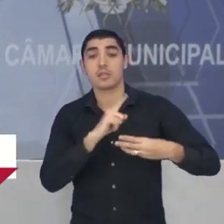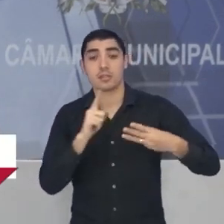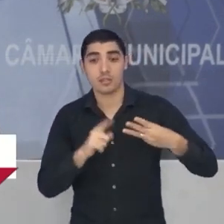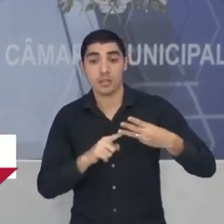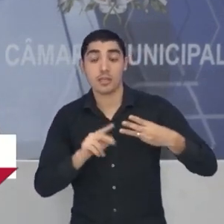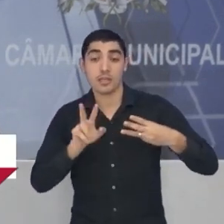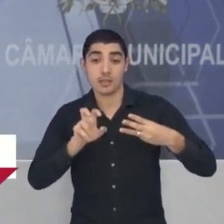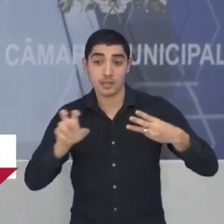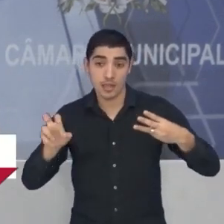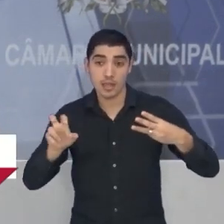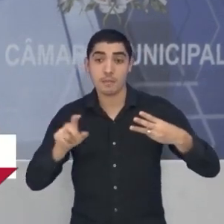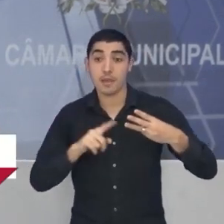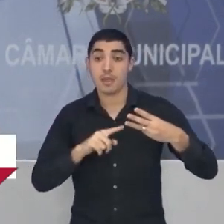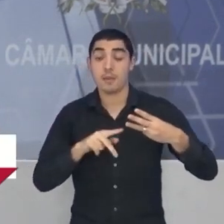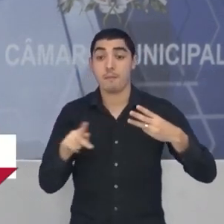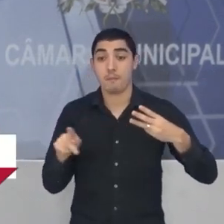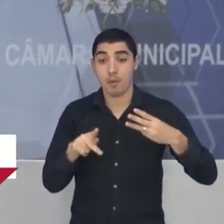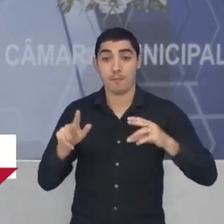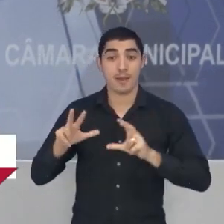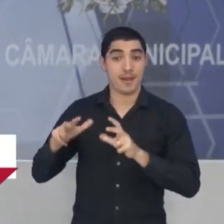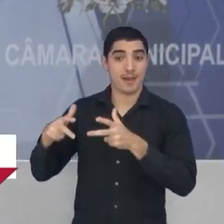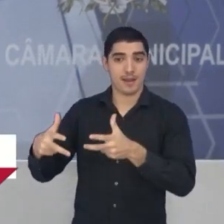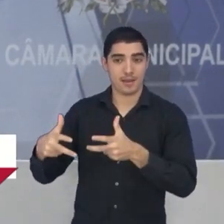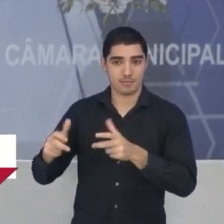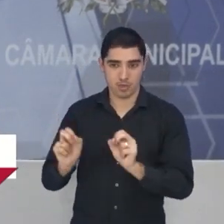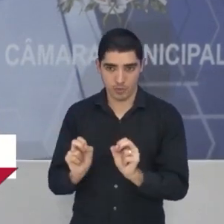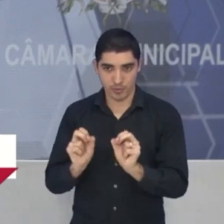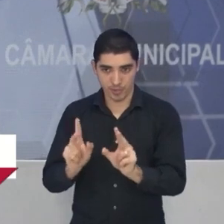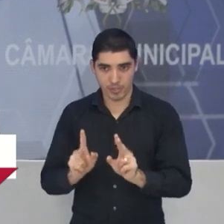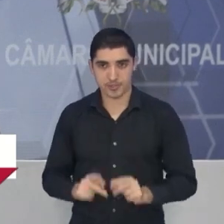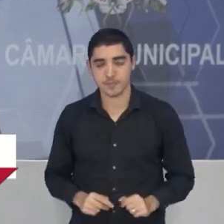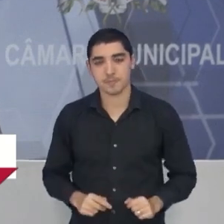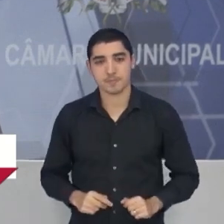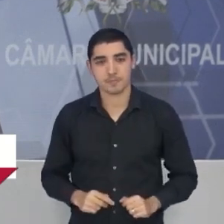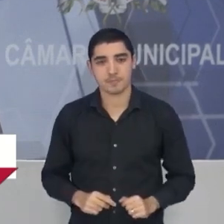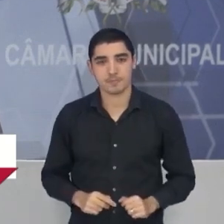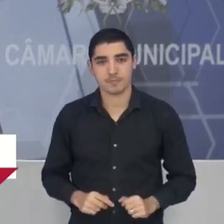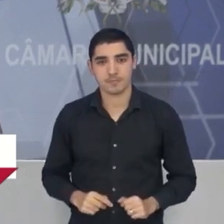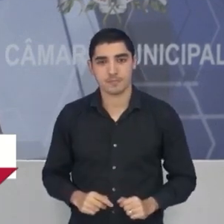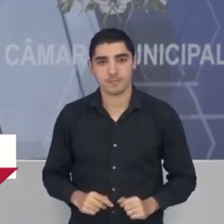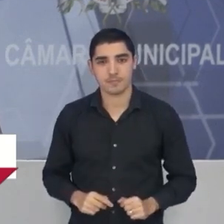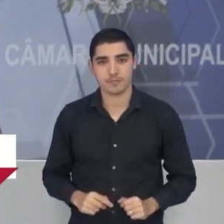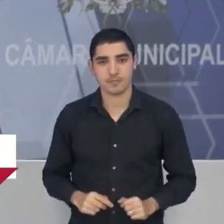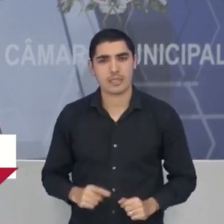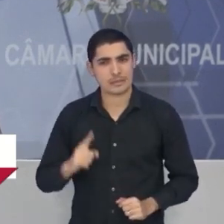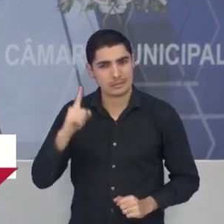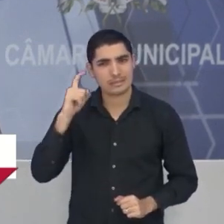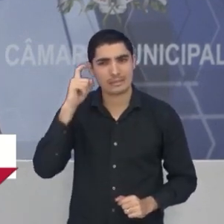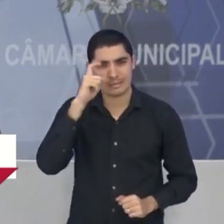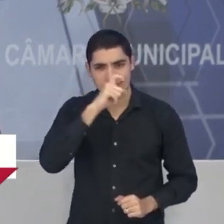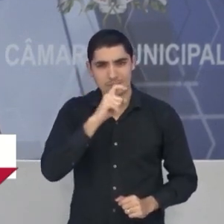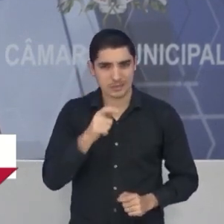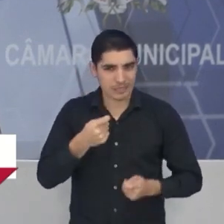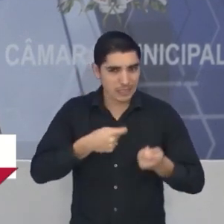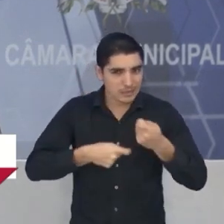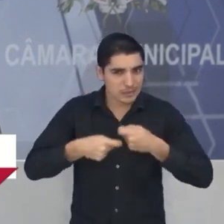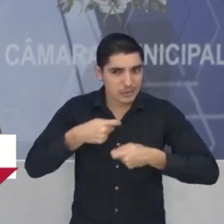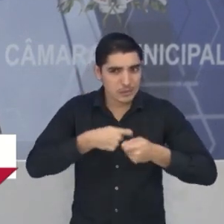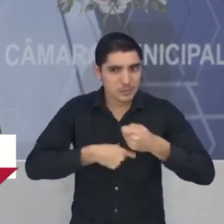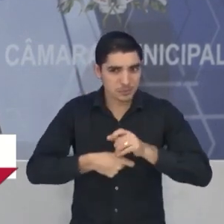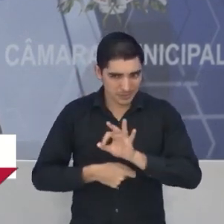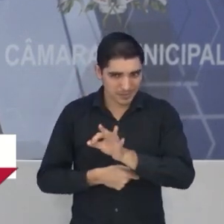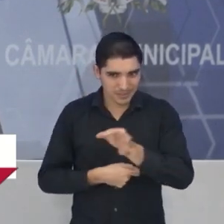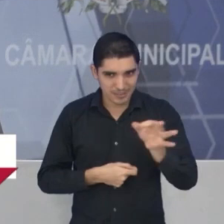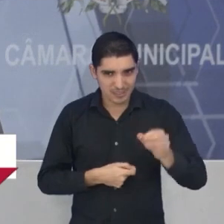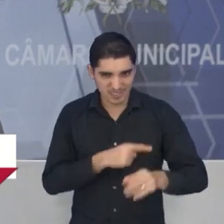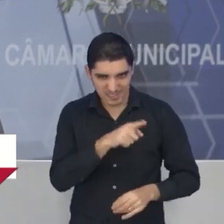para para câmaras municipais também tá difícil administrar não tá acham